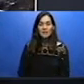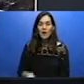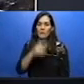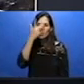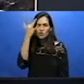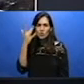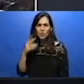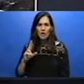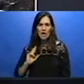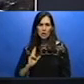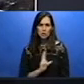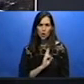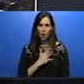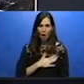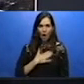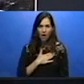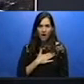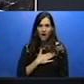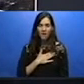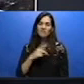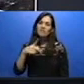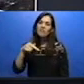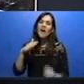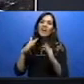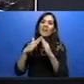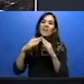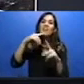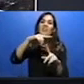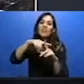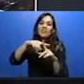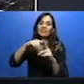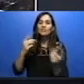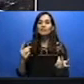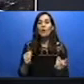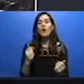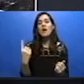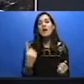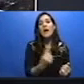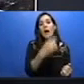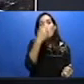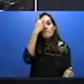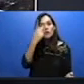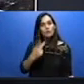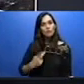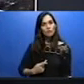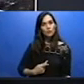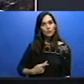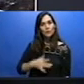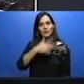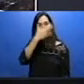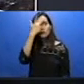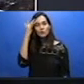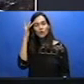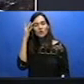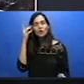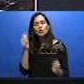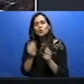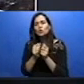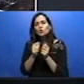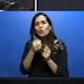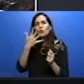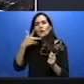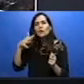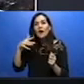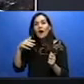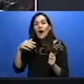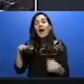e as decorações. Então, cada perfil, tipo de viagem, se é com criança, ir para os clubes é uma coisa